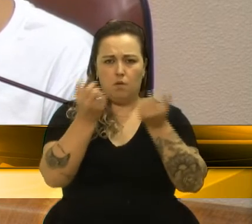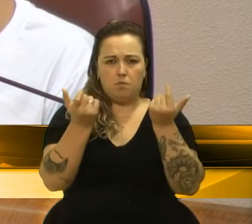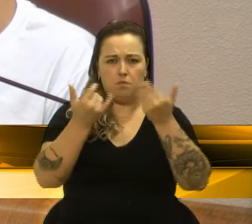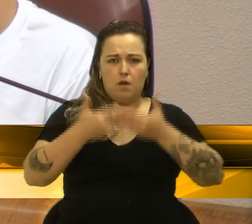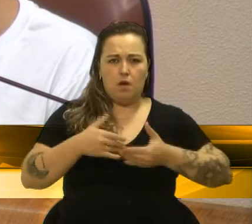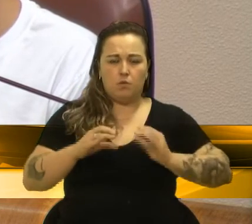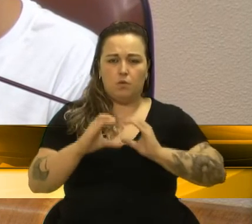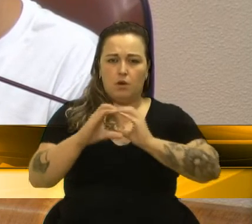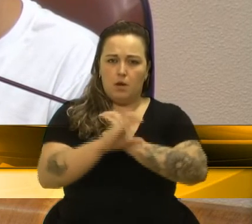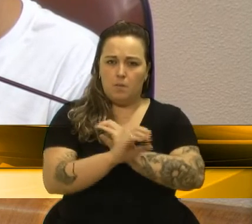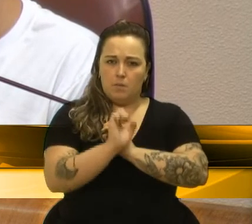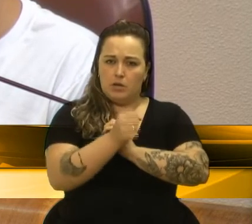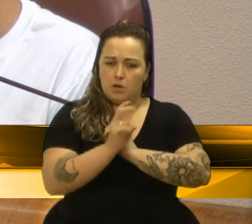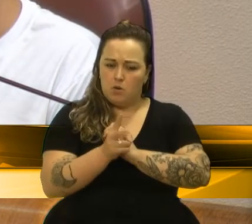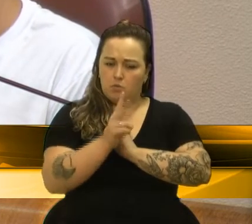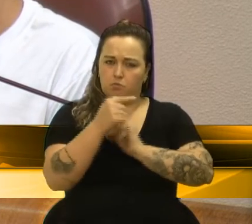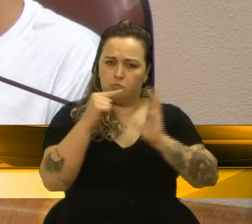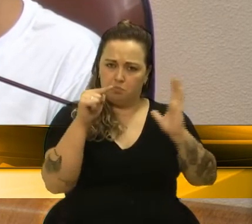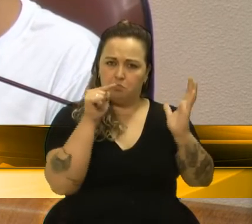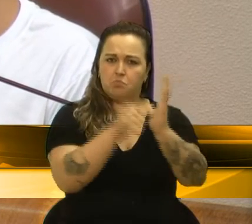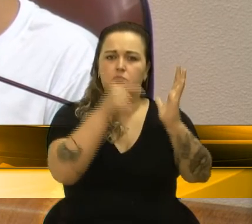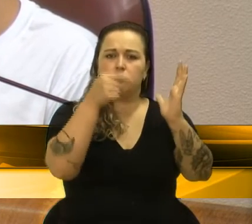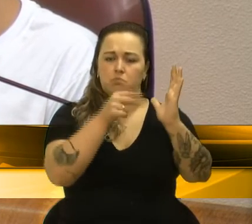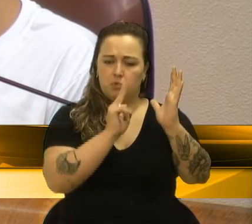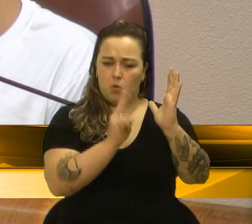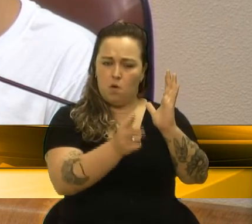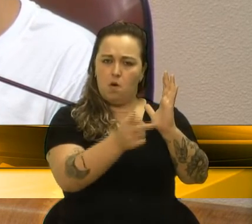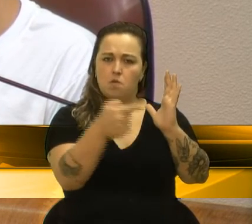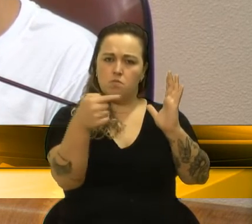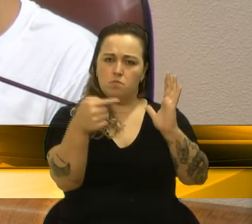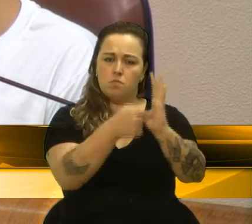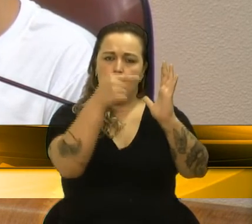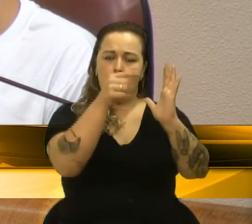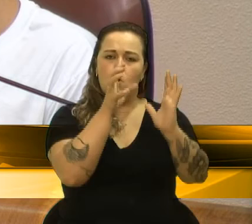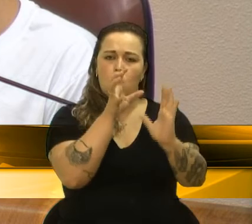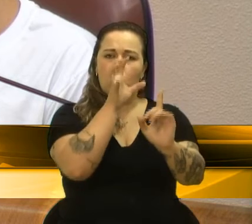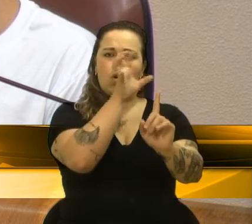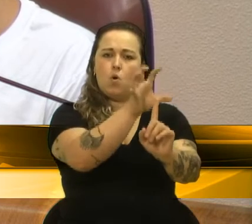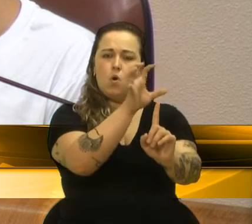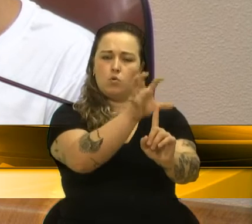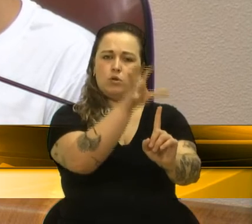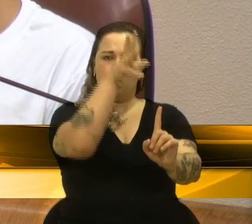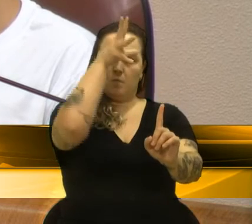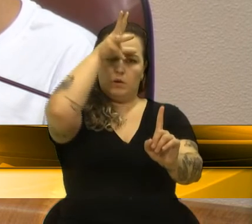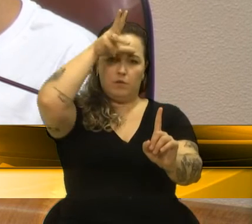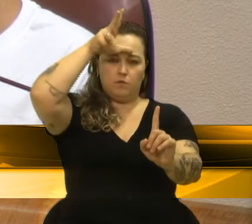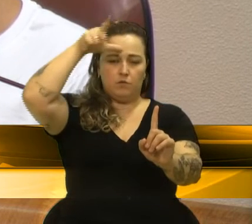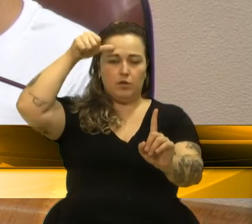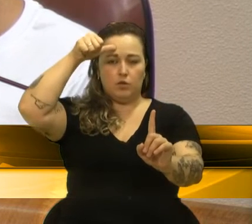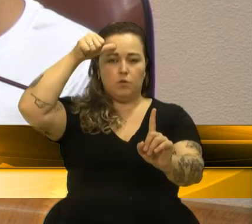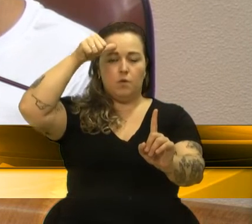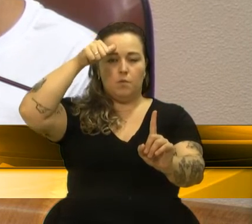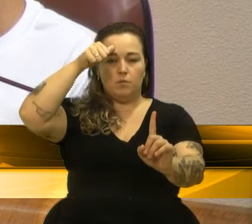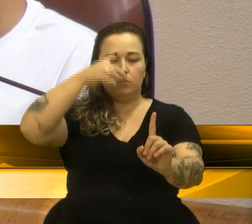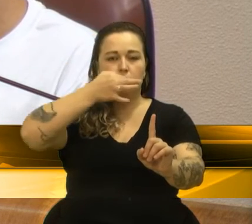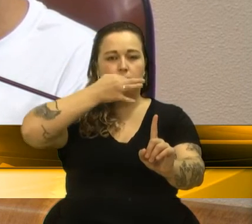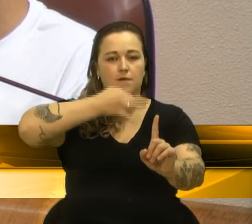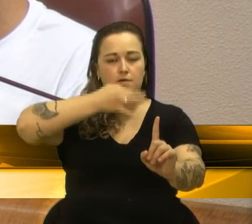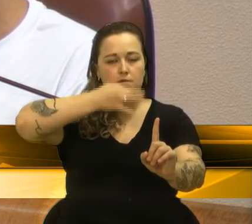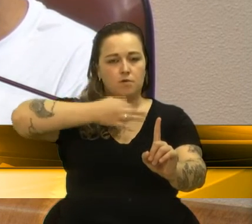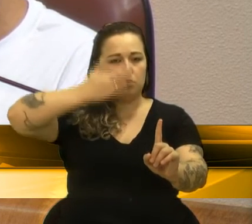conclusão pela procedência da denúncia contra o prefeito municipal de Caxias do Sul quanto à ocorrência da